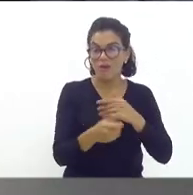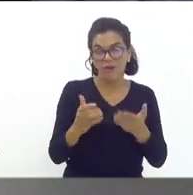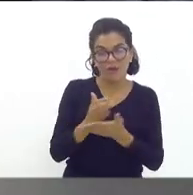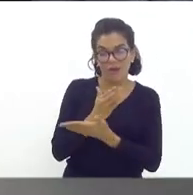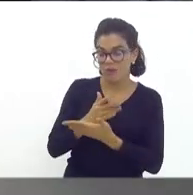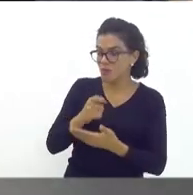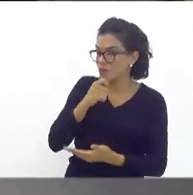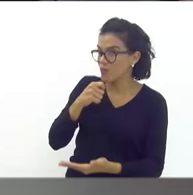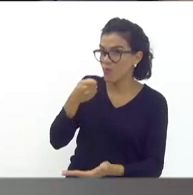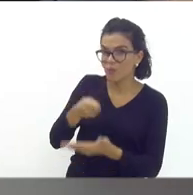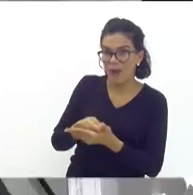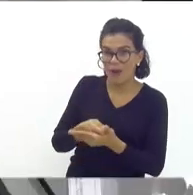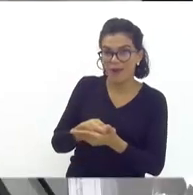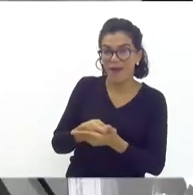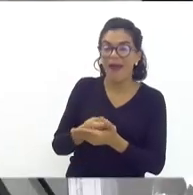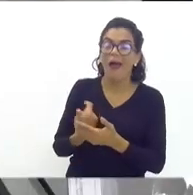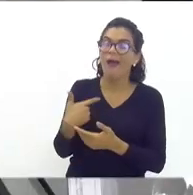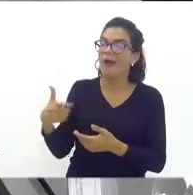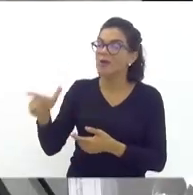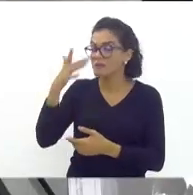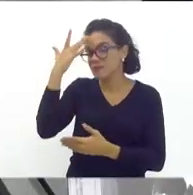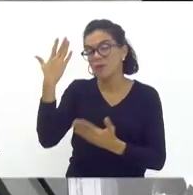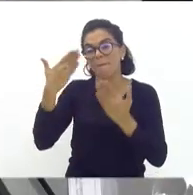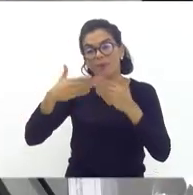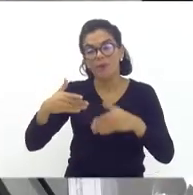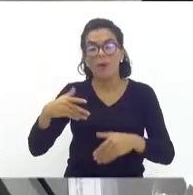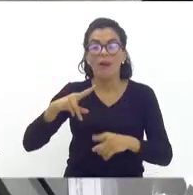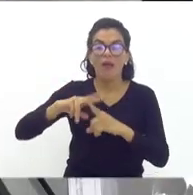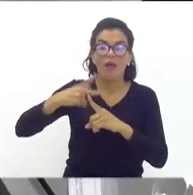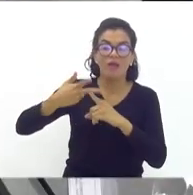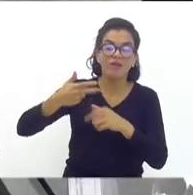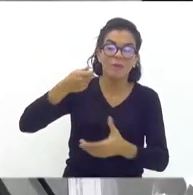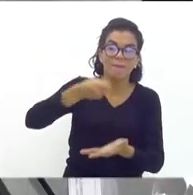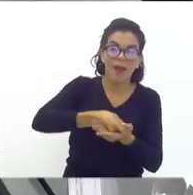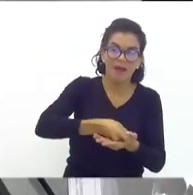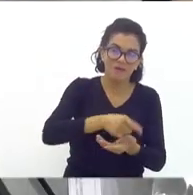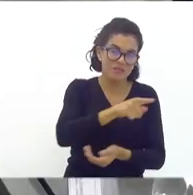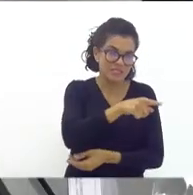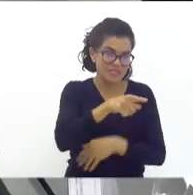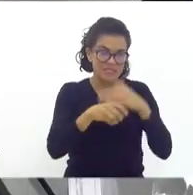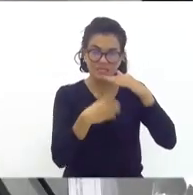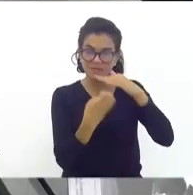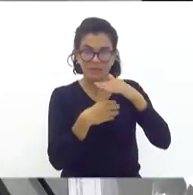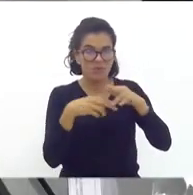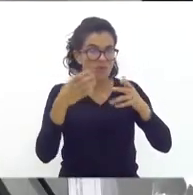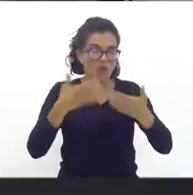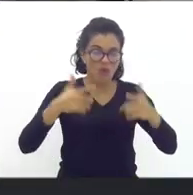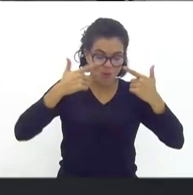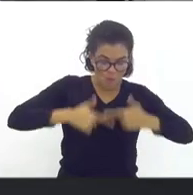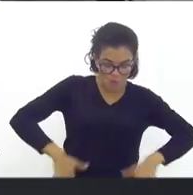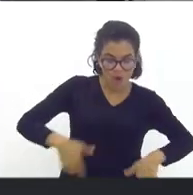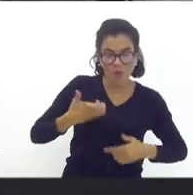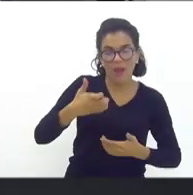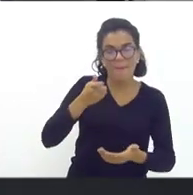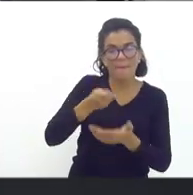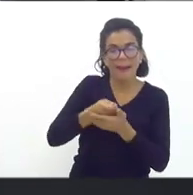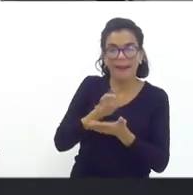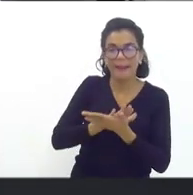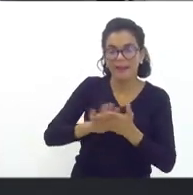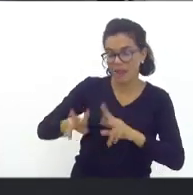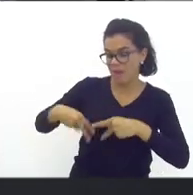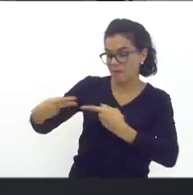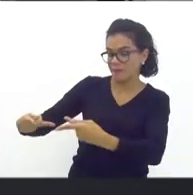e outros pagam por ele então a gente paga que vocês mesmo a empresa não querem pagar nunca não quero pagar nada quero repassar despesa